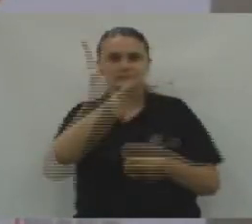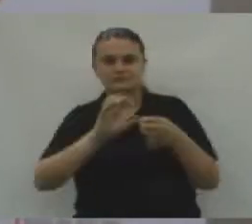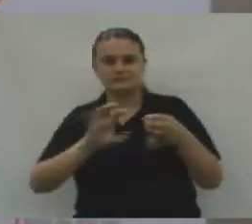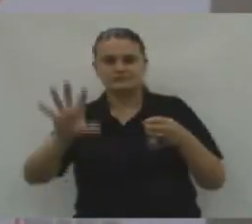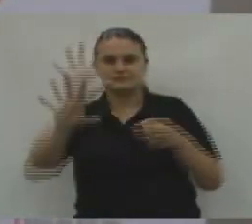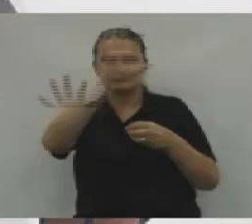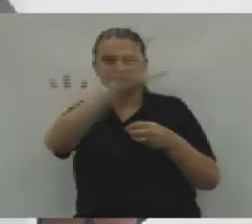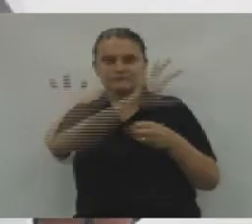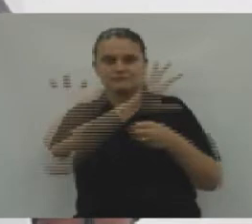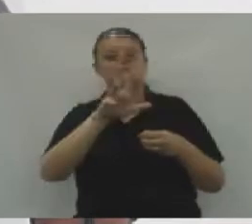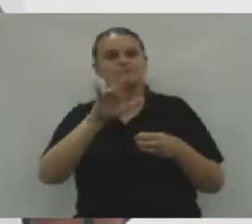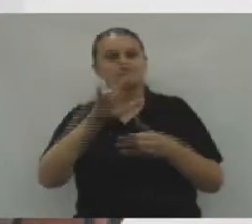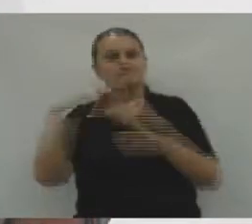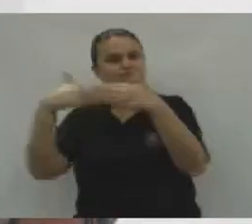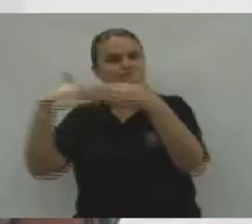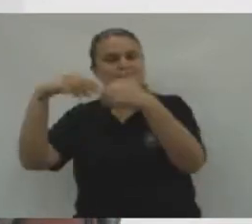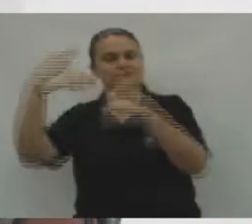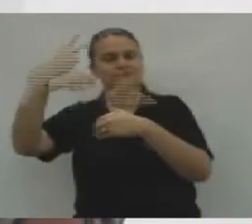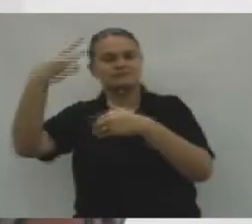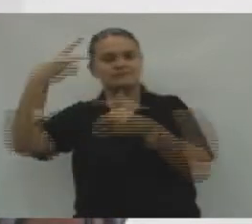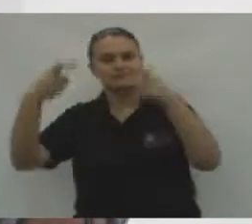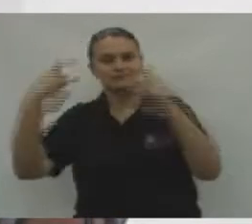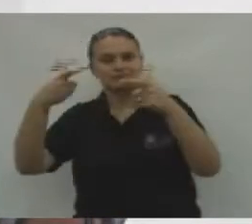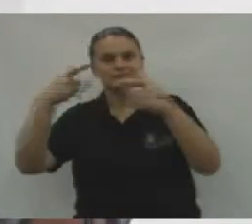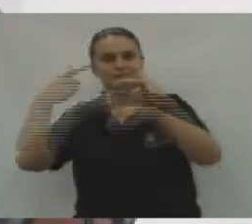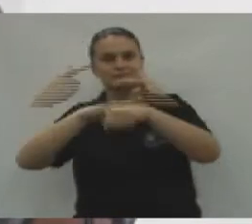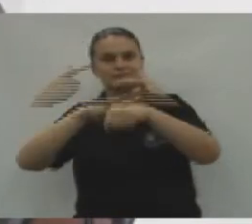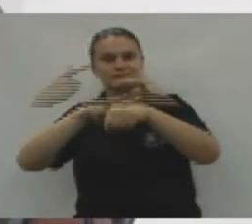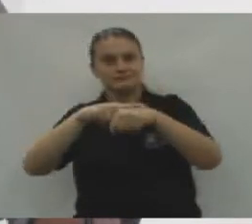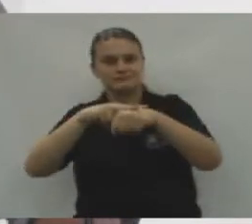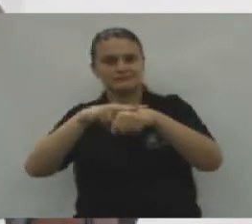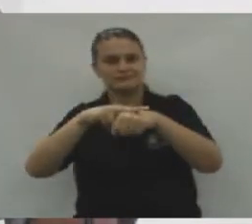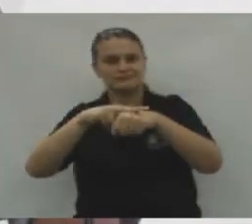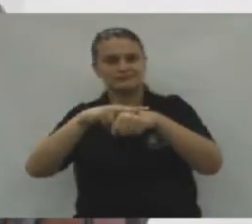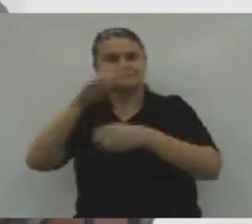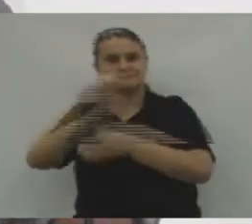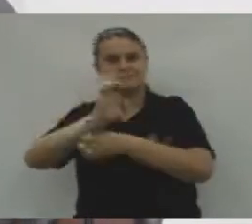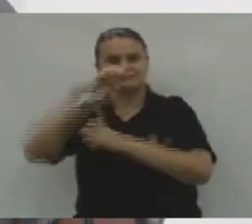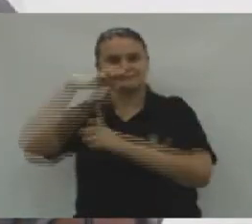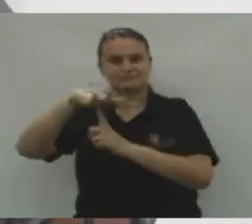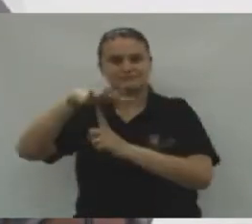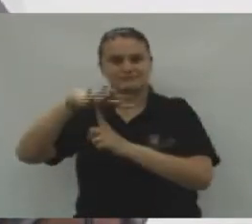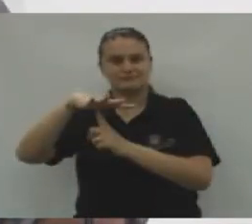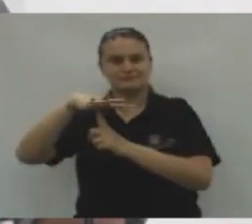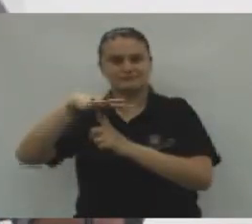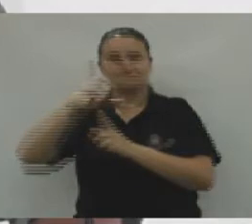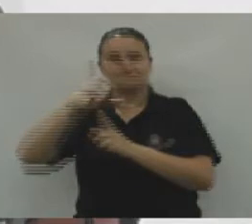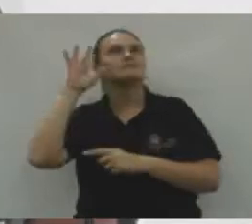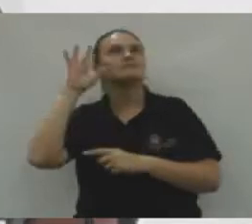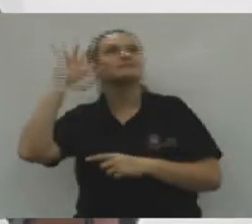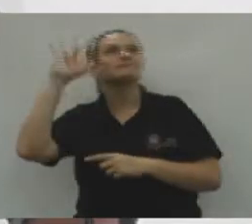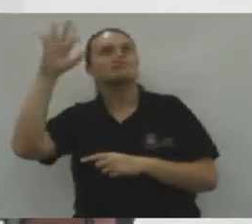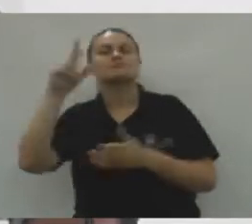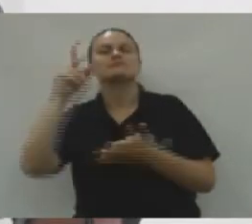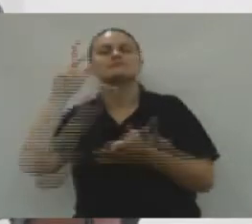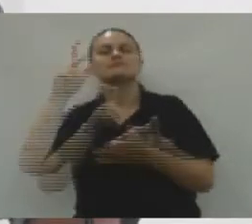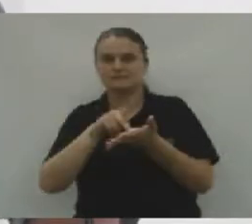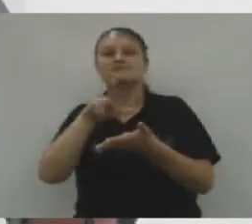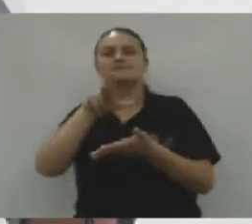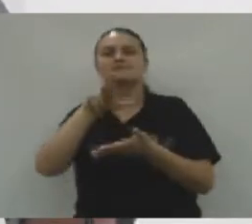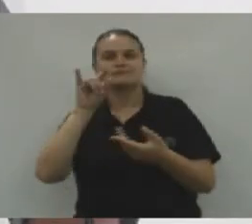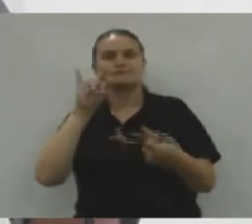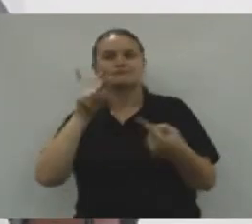transformar no segundo cinturão verde do estado do Paraná não é, é uma utopia. Realmente a gente caminha para isso